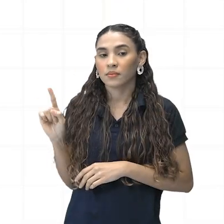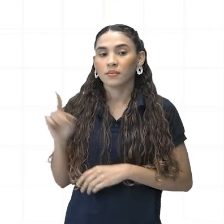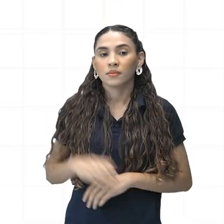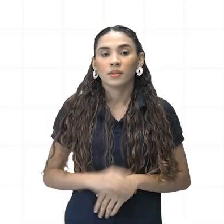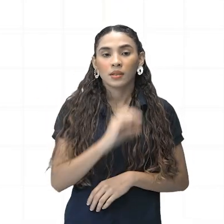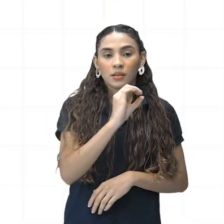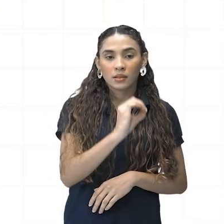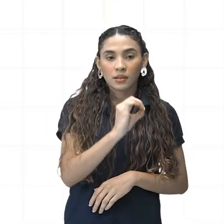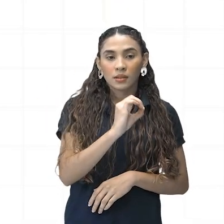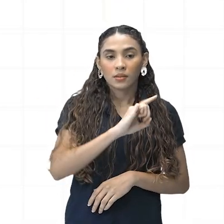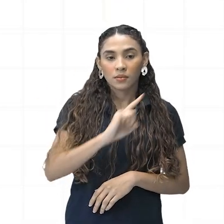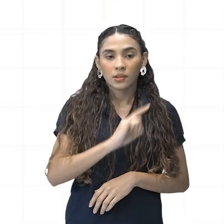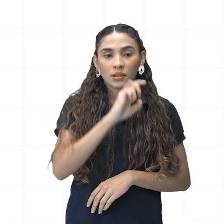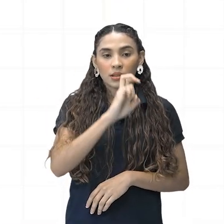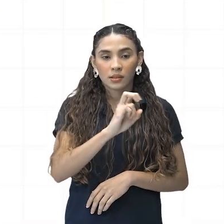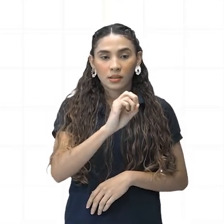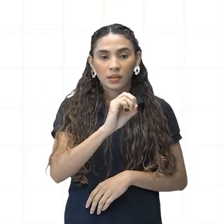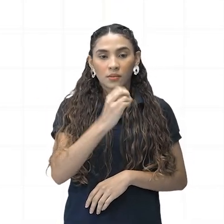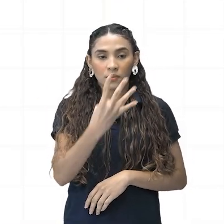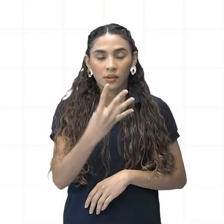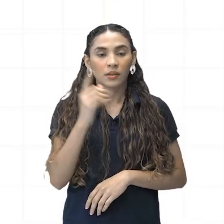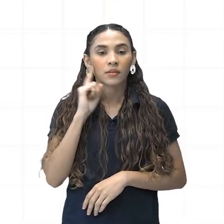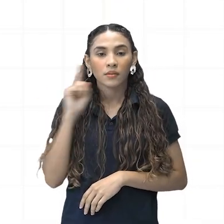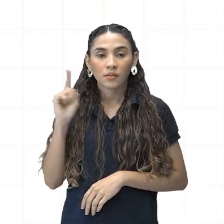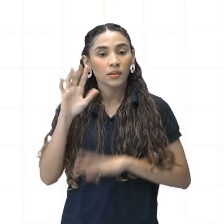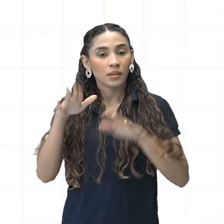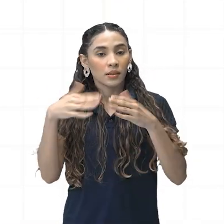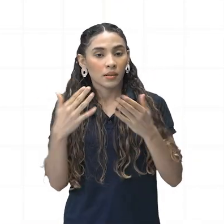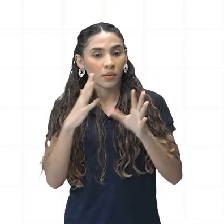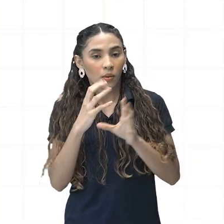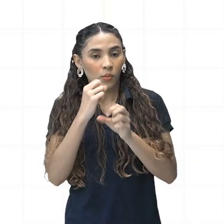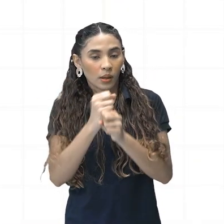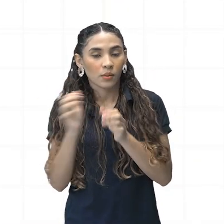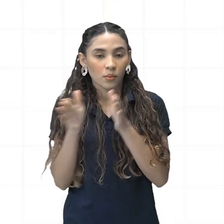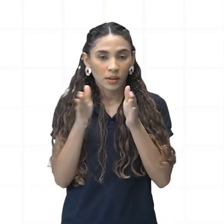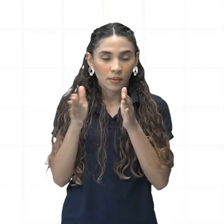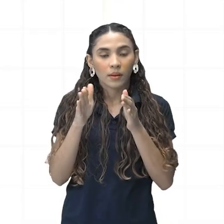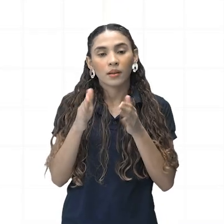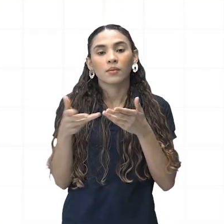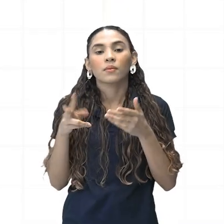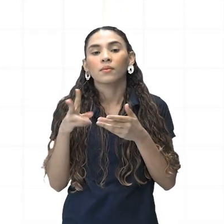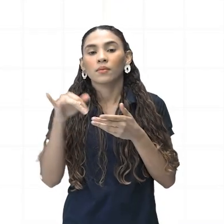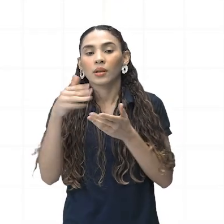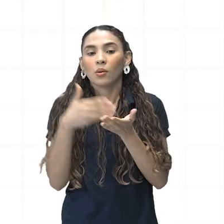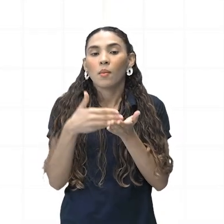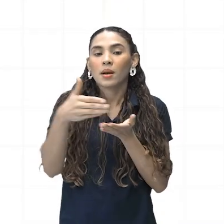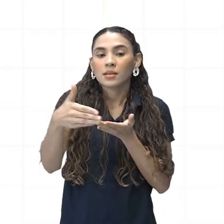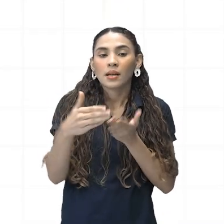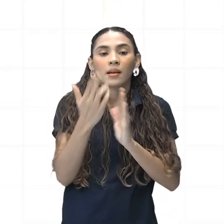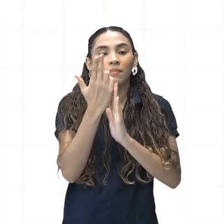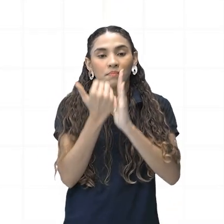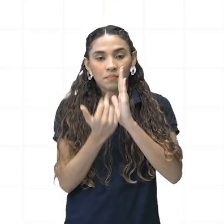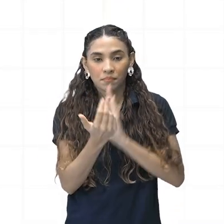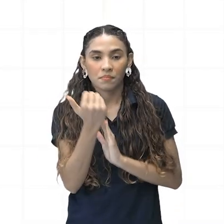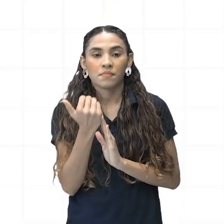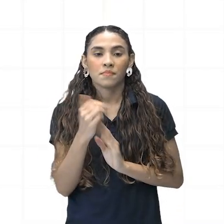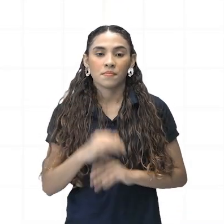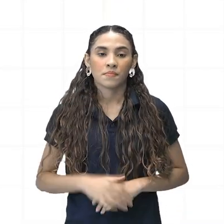de 0,04. Calculado esse intervalo, agora nós vamos começar a